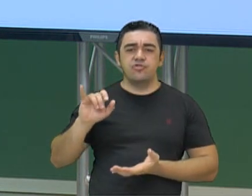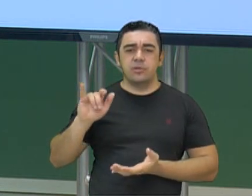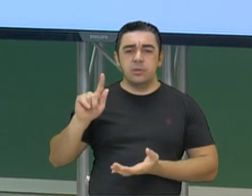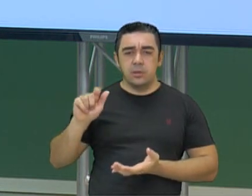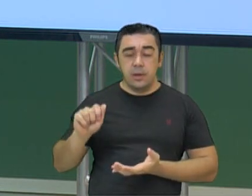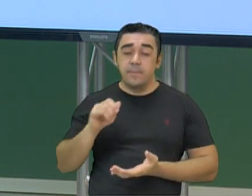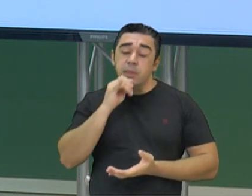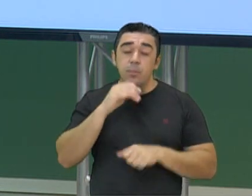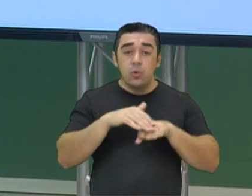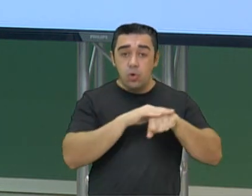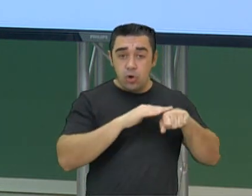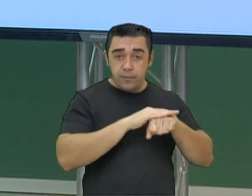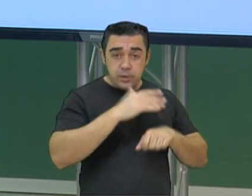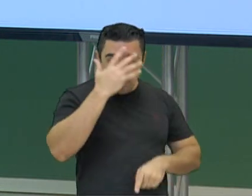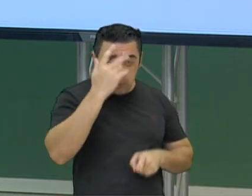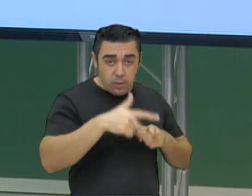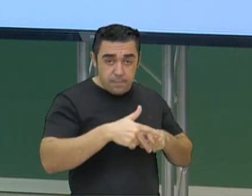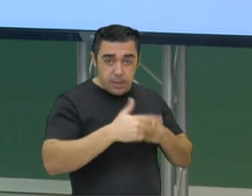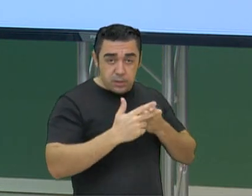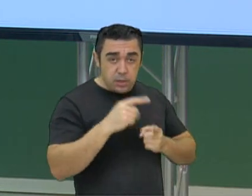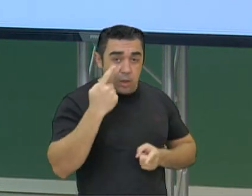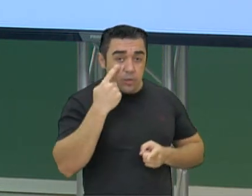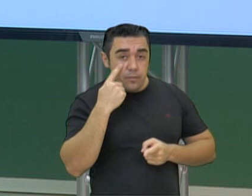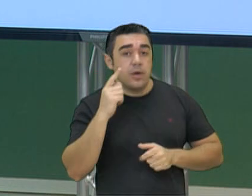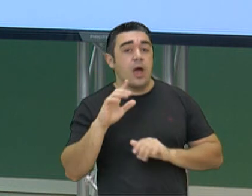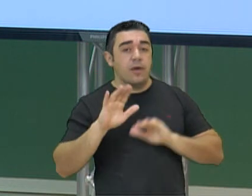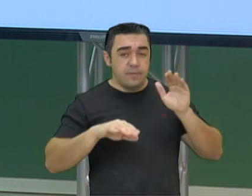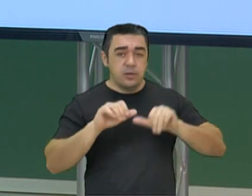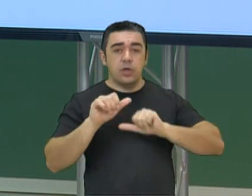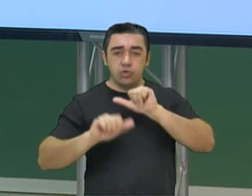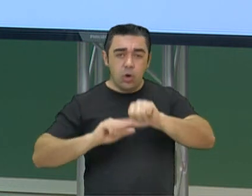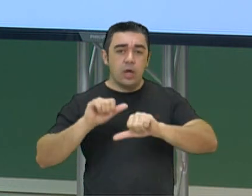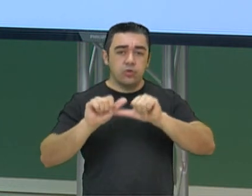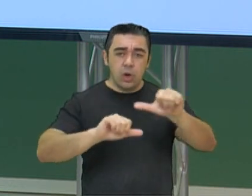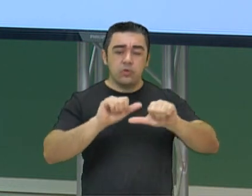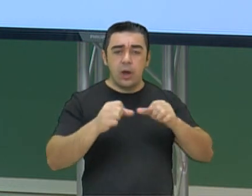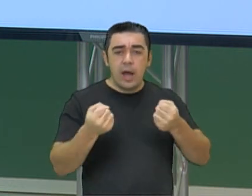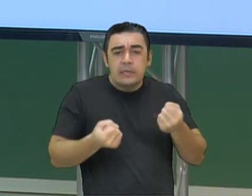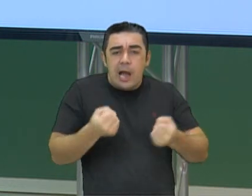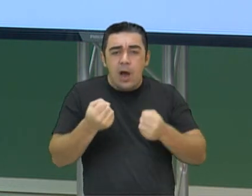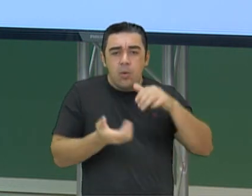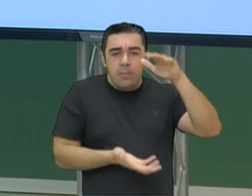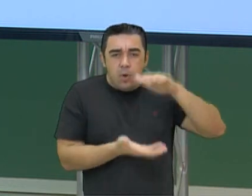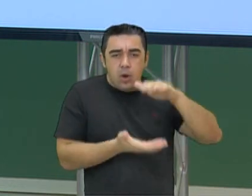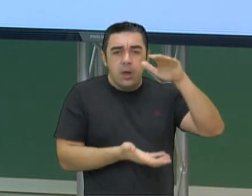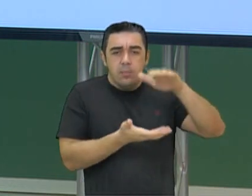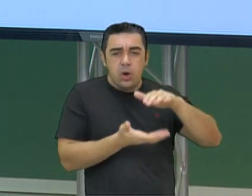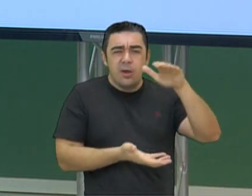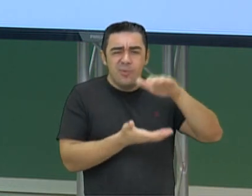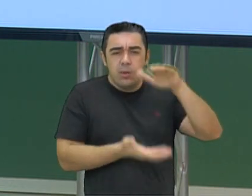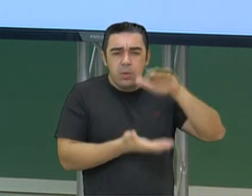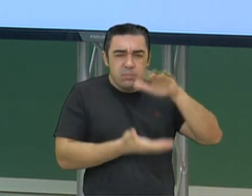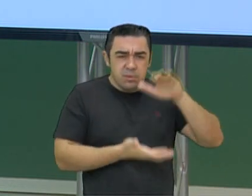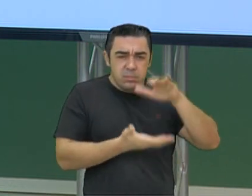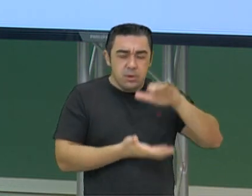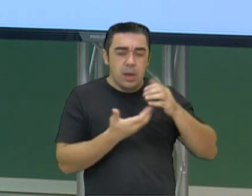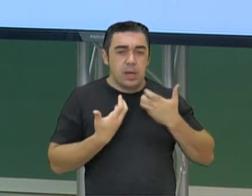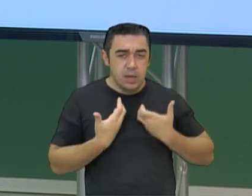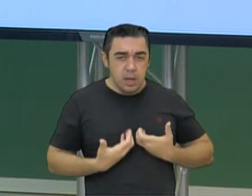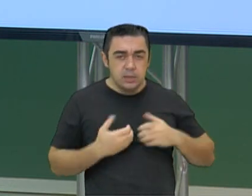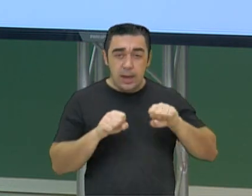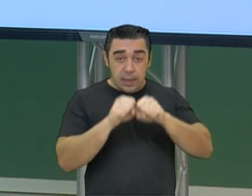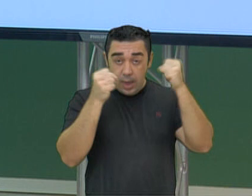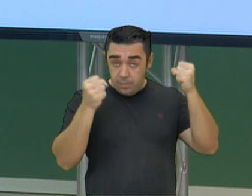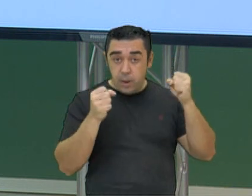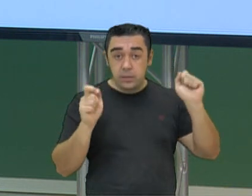por exemplo, você vai ver que os carros eles têm que trocar as molas a tantos mil quilômetros, porque elas têm processo de fadiga mesmo, certo?